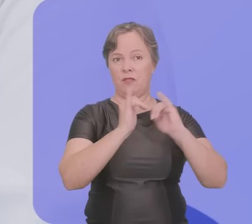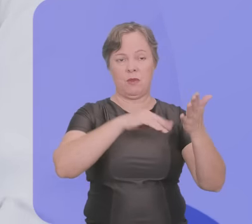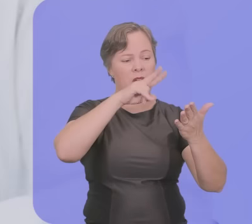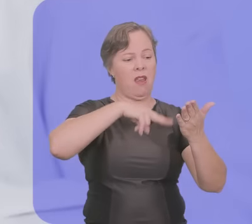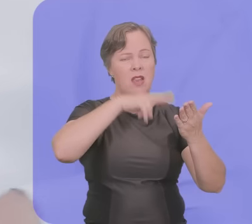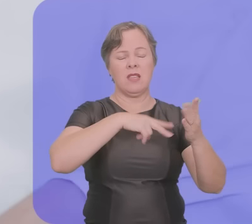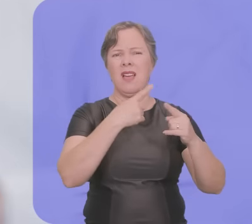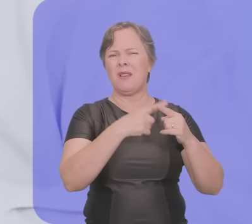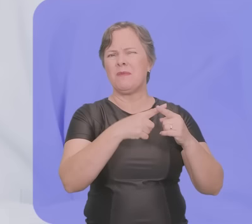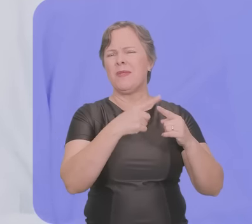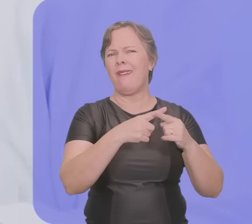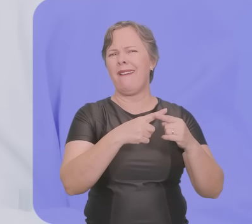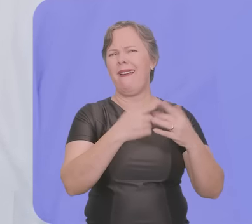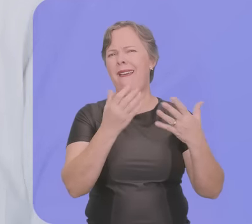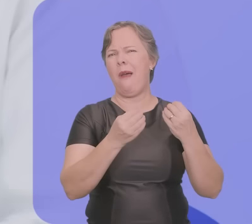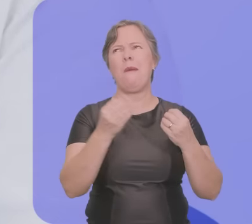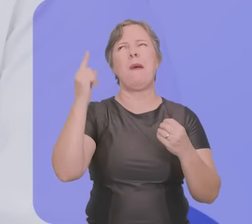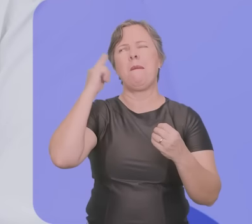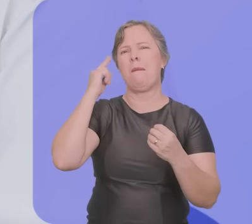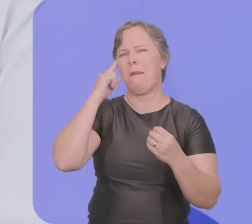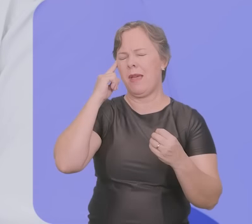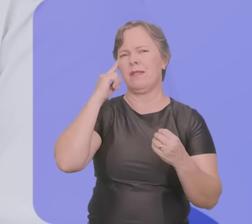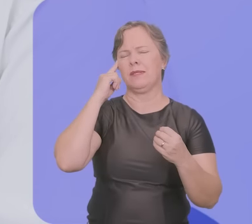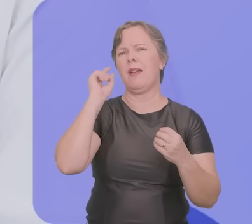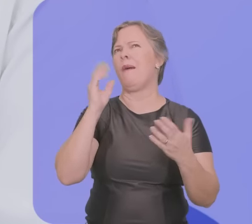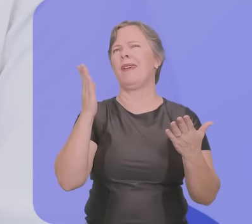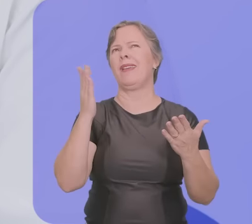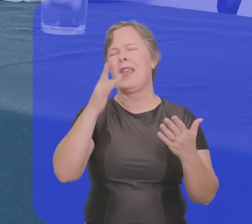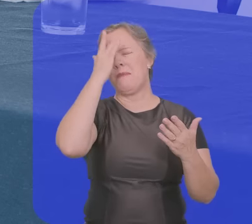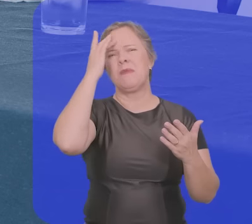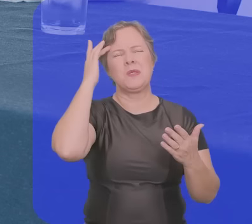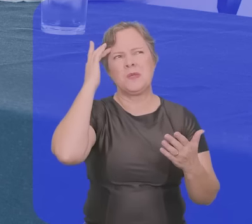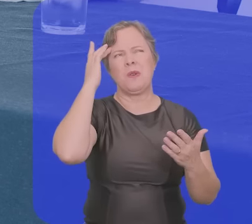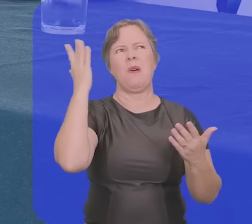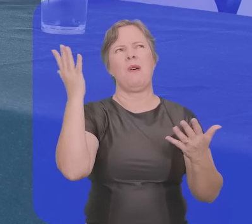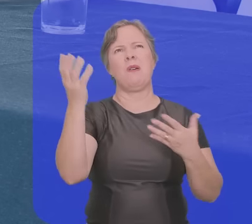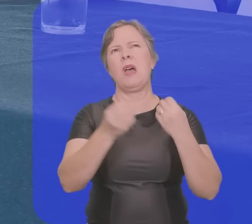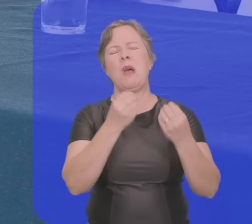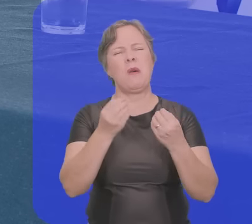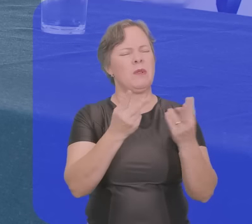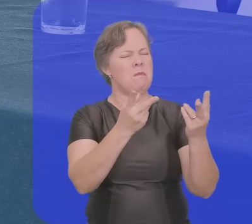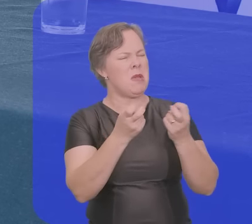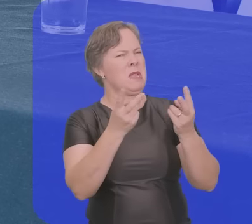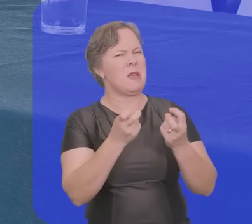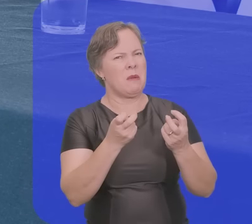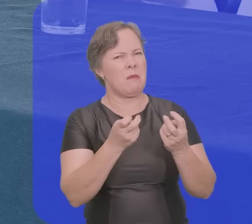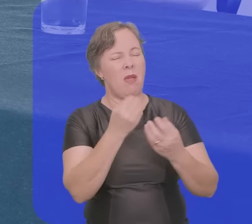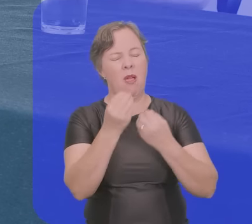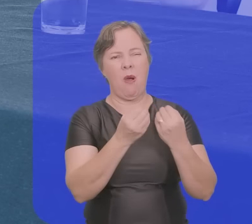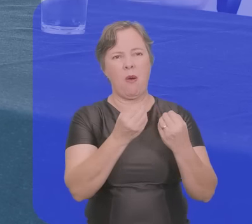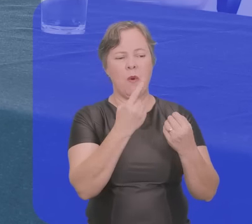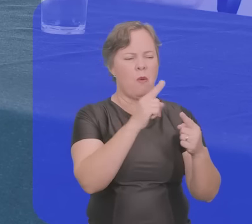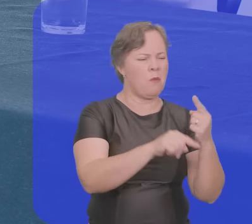tem várias empresas que prestam serviços para essa organização e cada empresa que chega ela tem um